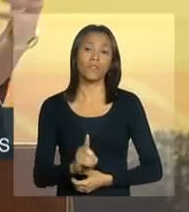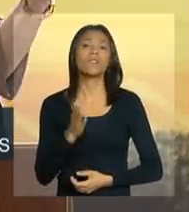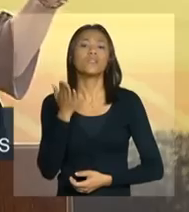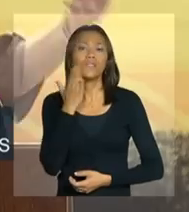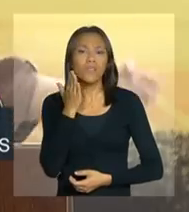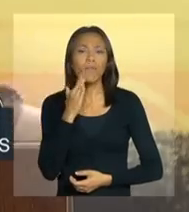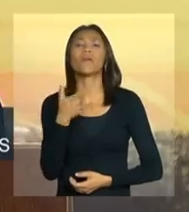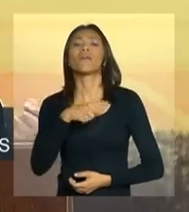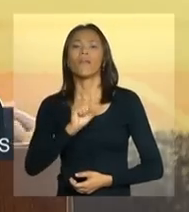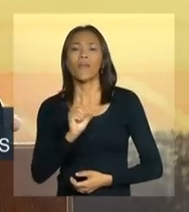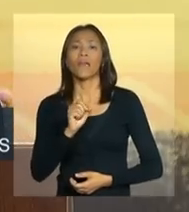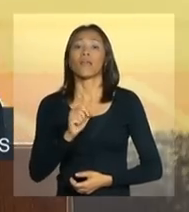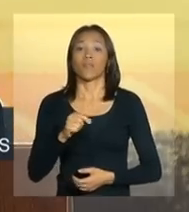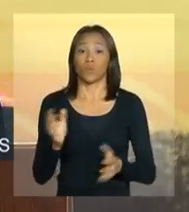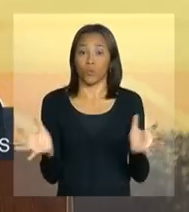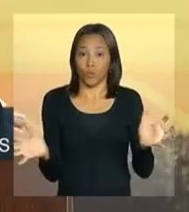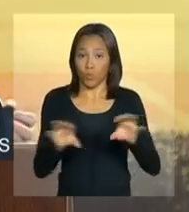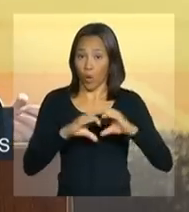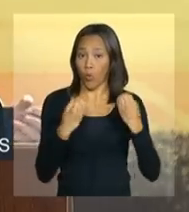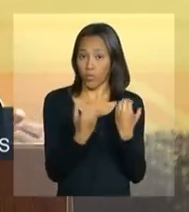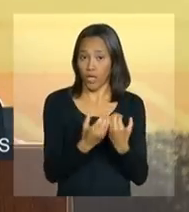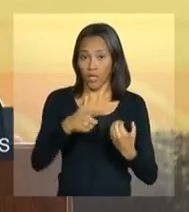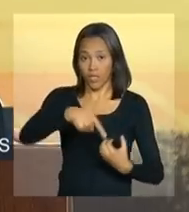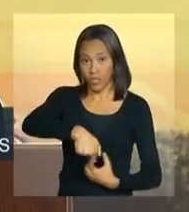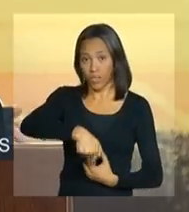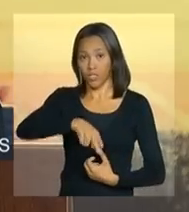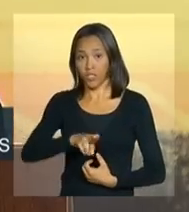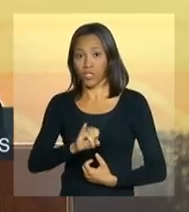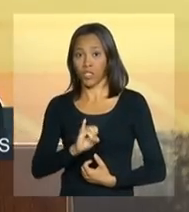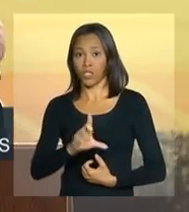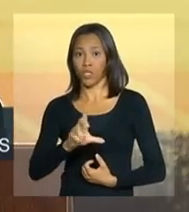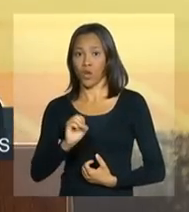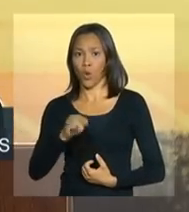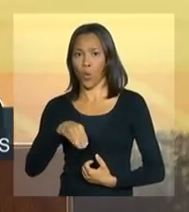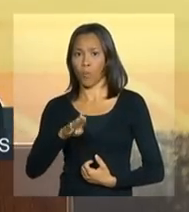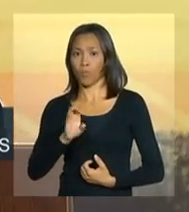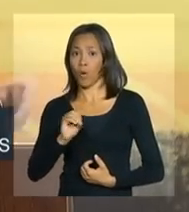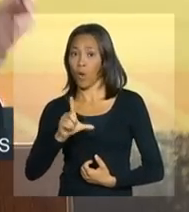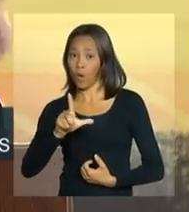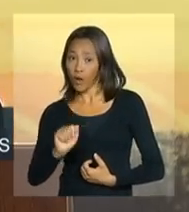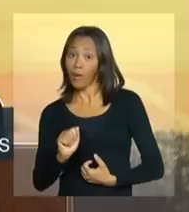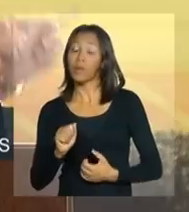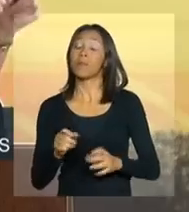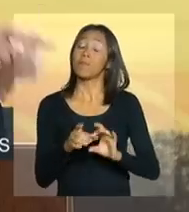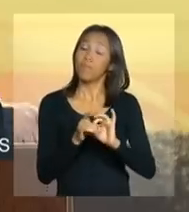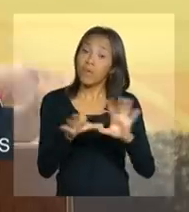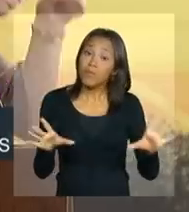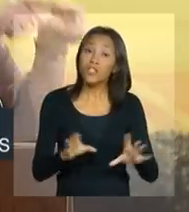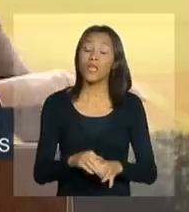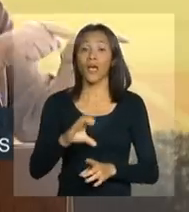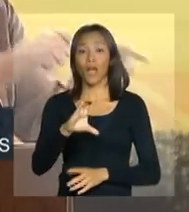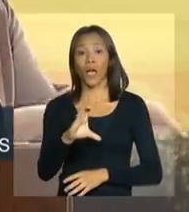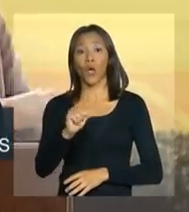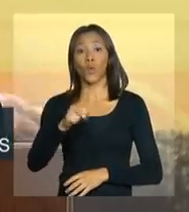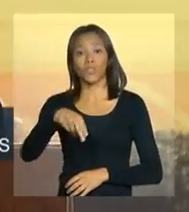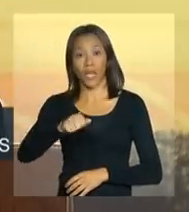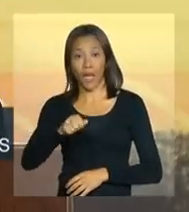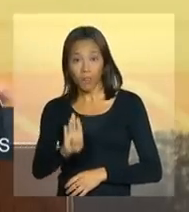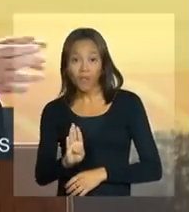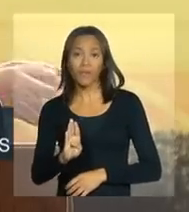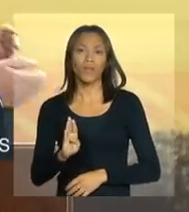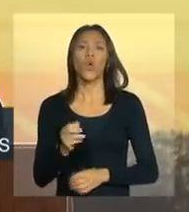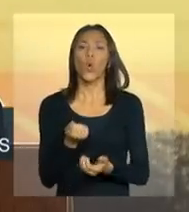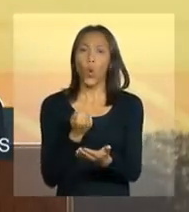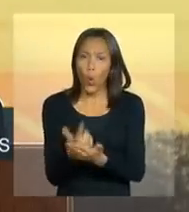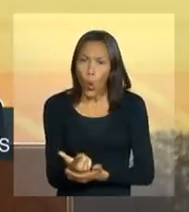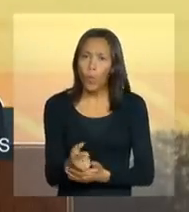saber quem é que Lomb permite que a Conab compre os produtos que eles produzirem